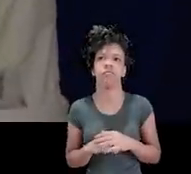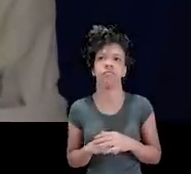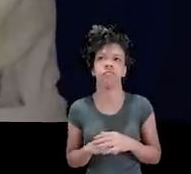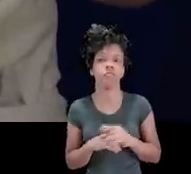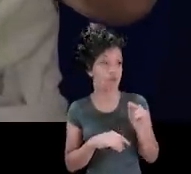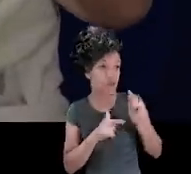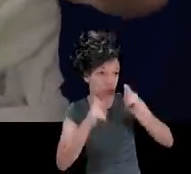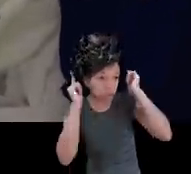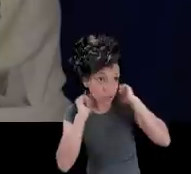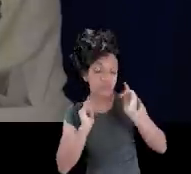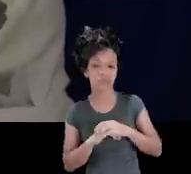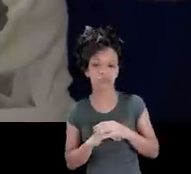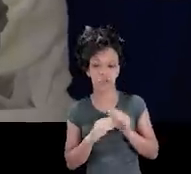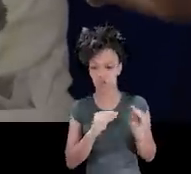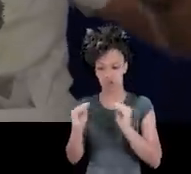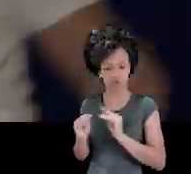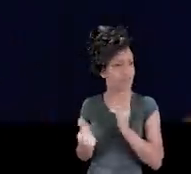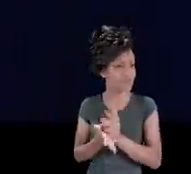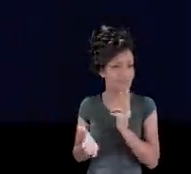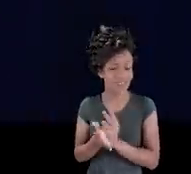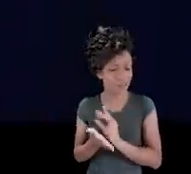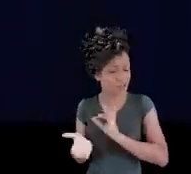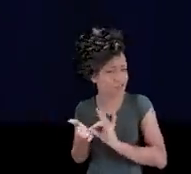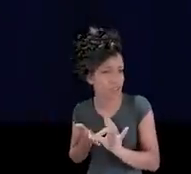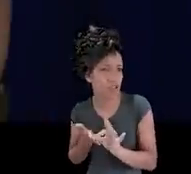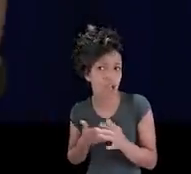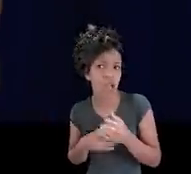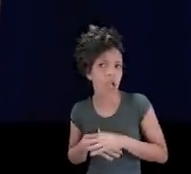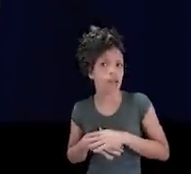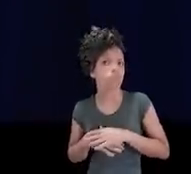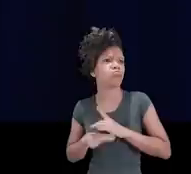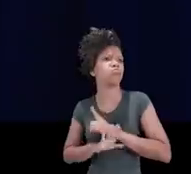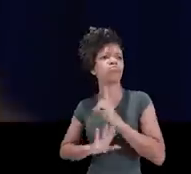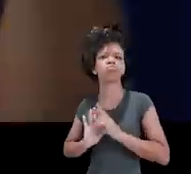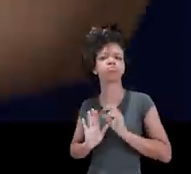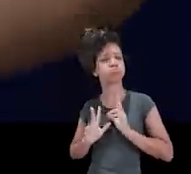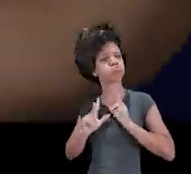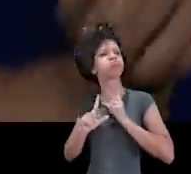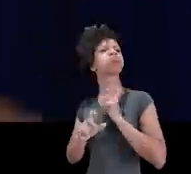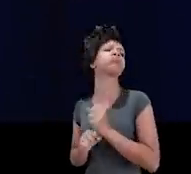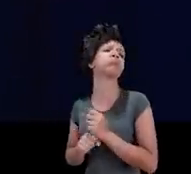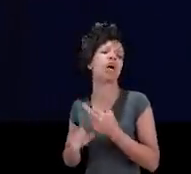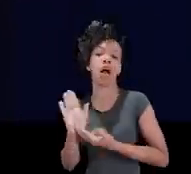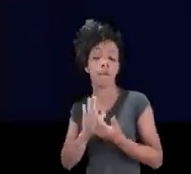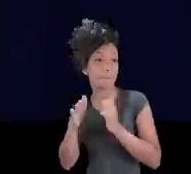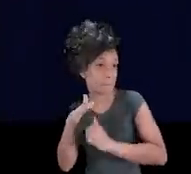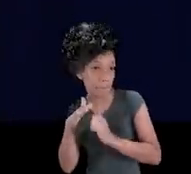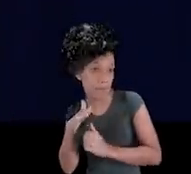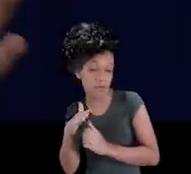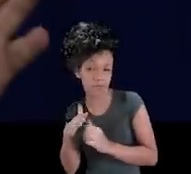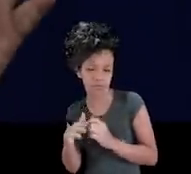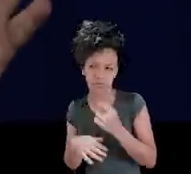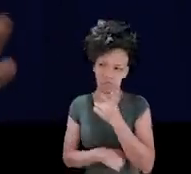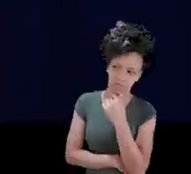aquela careca de lado ali, que eu sempre odiei, era um status de poder. Porque, quem você falou, os CEOs, a galera, todo mundo, você